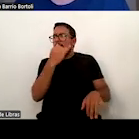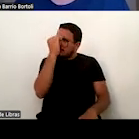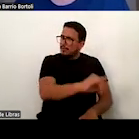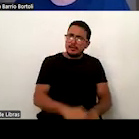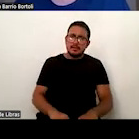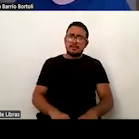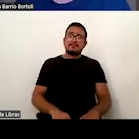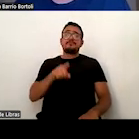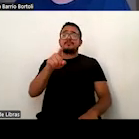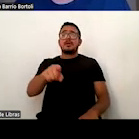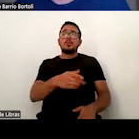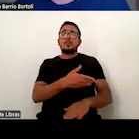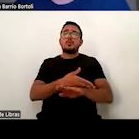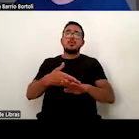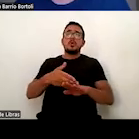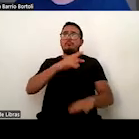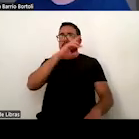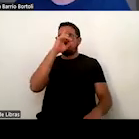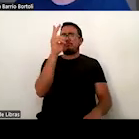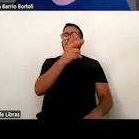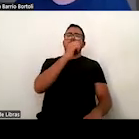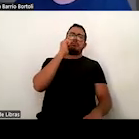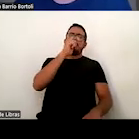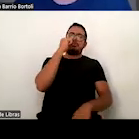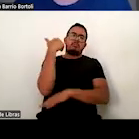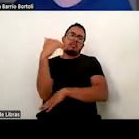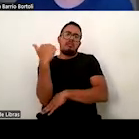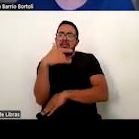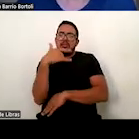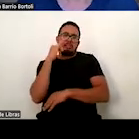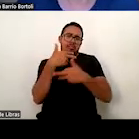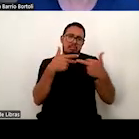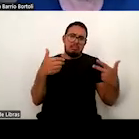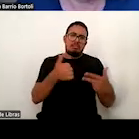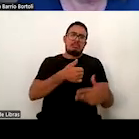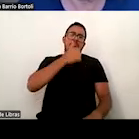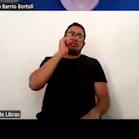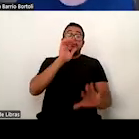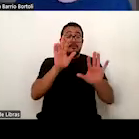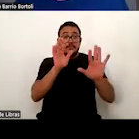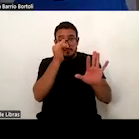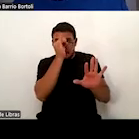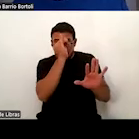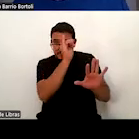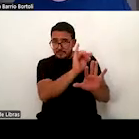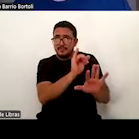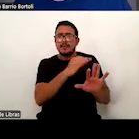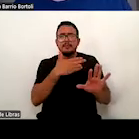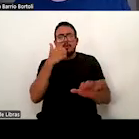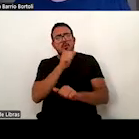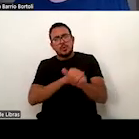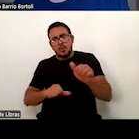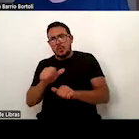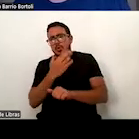alcoólica, diminuir para limites assim que nós consideramos de certa maneira seguros, tá? Que é